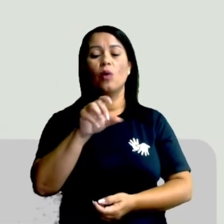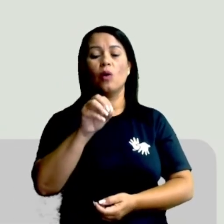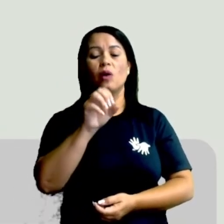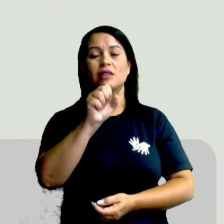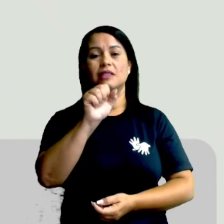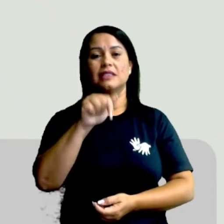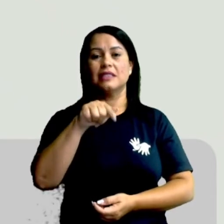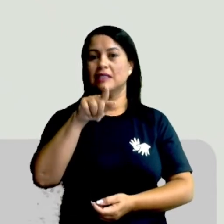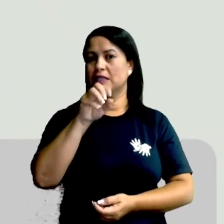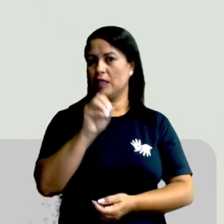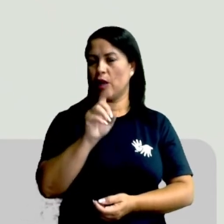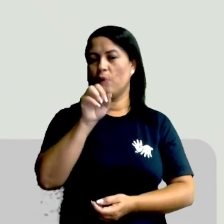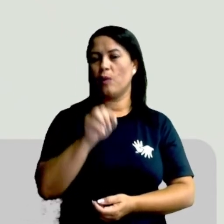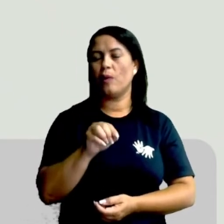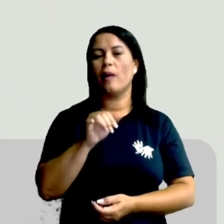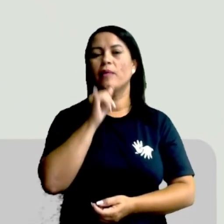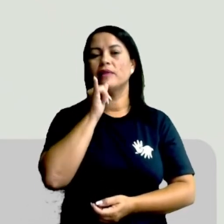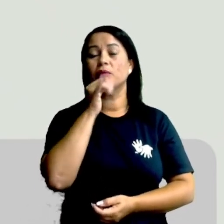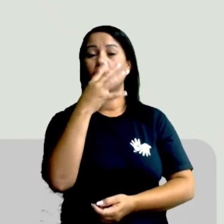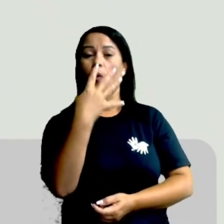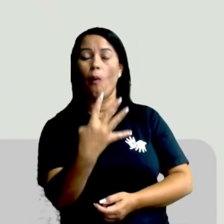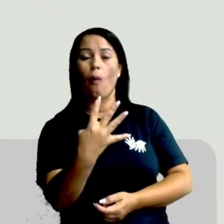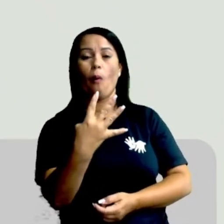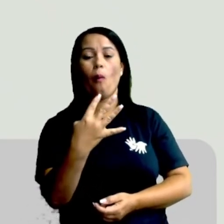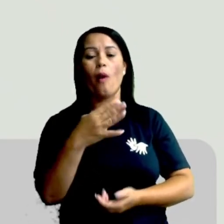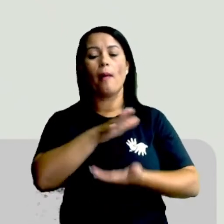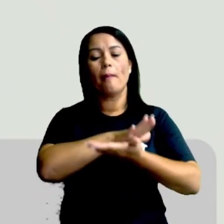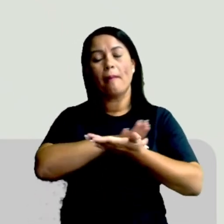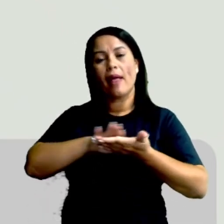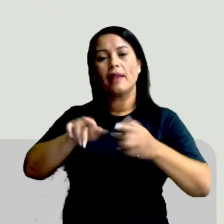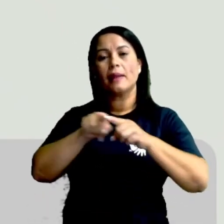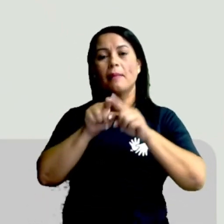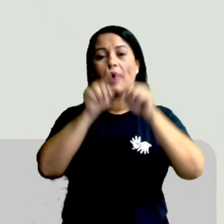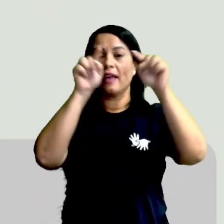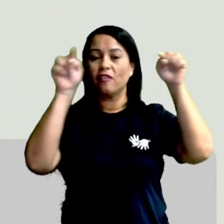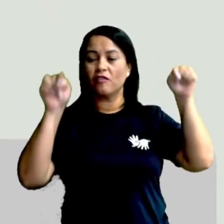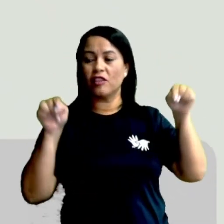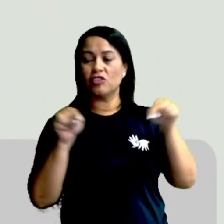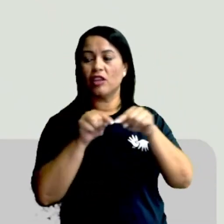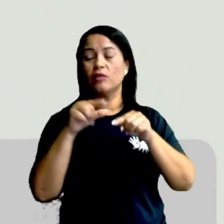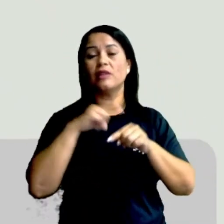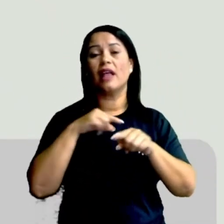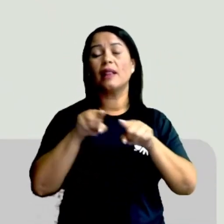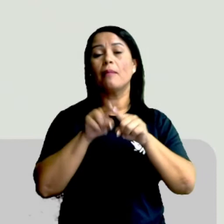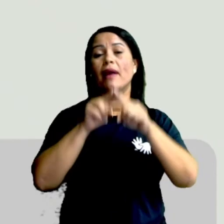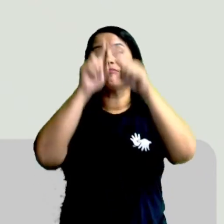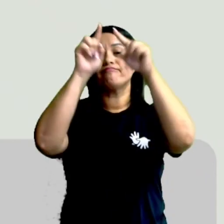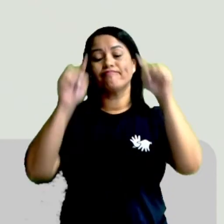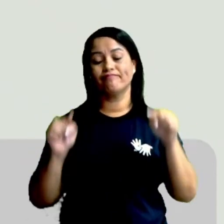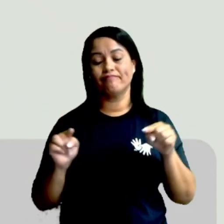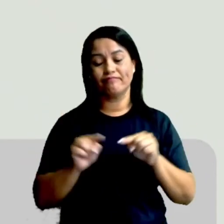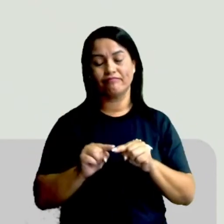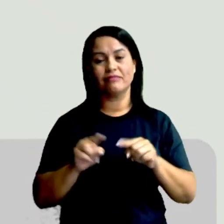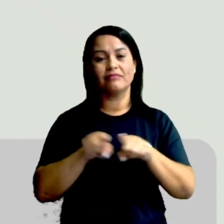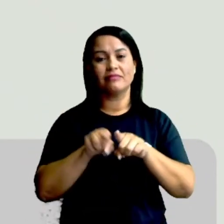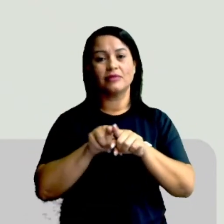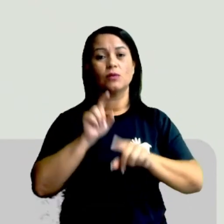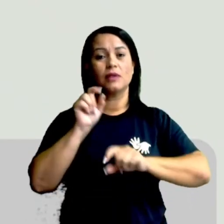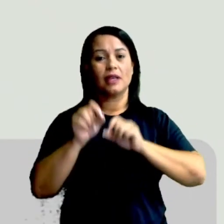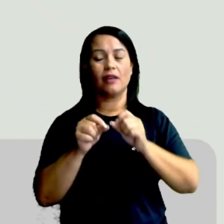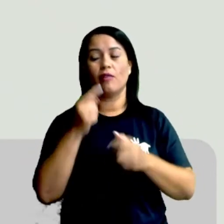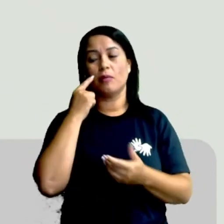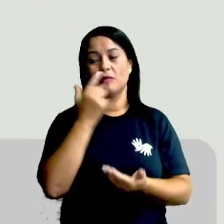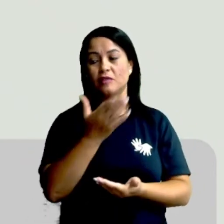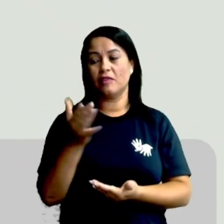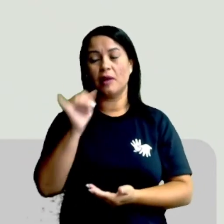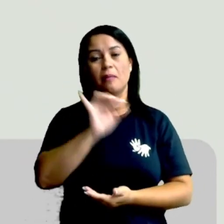plana e fechada, composta de 4 lados. Essa figura apresenta lados e ângulos opostos, congruentes e paralelos, né?